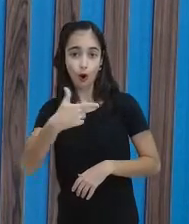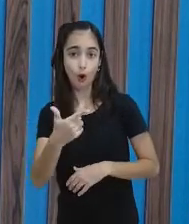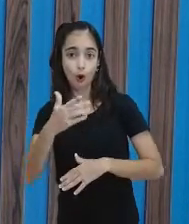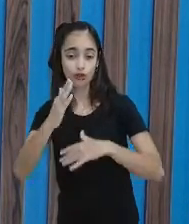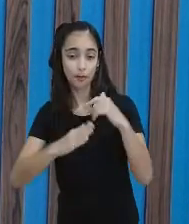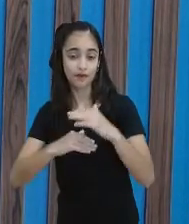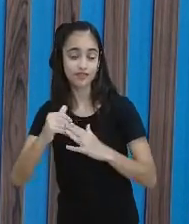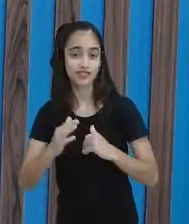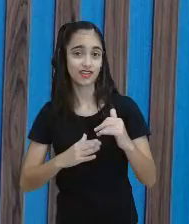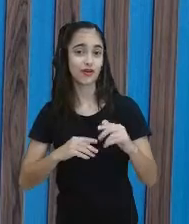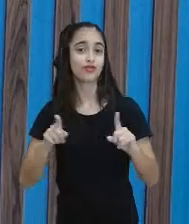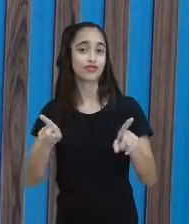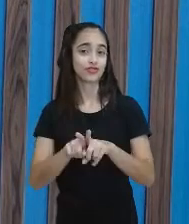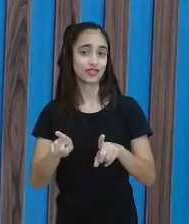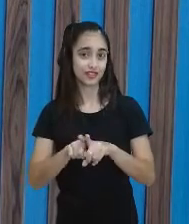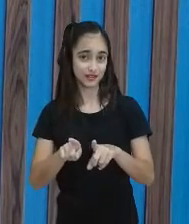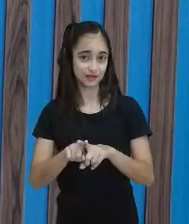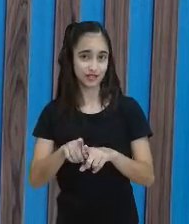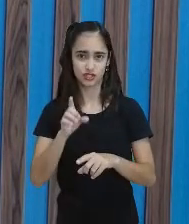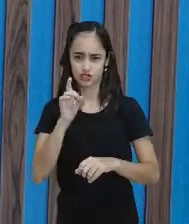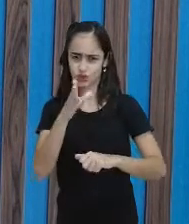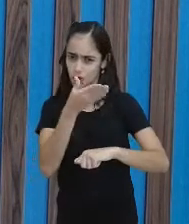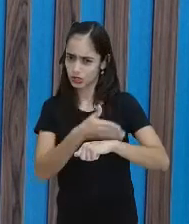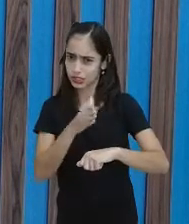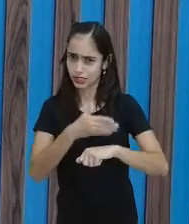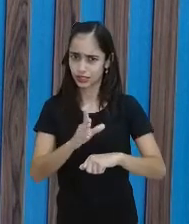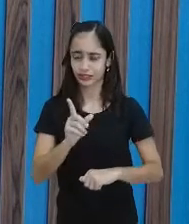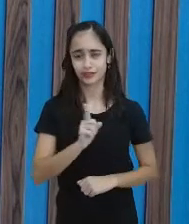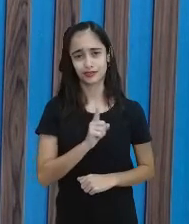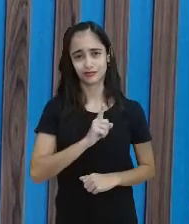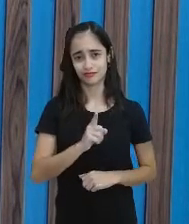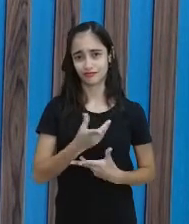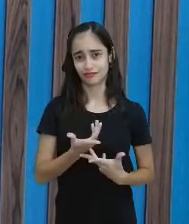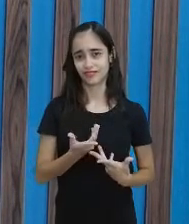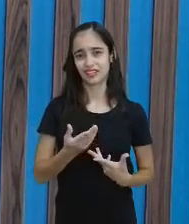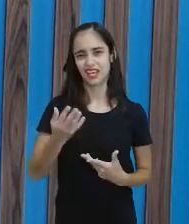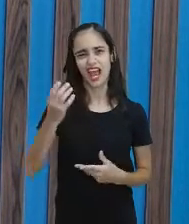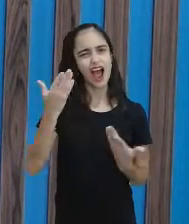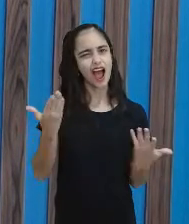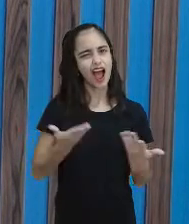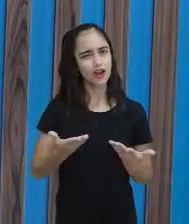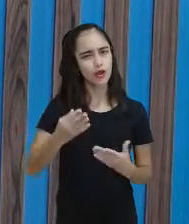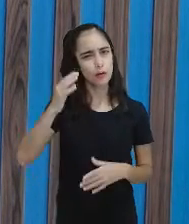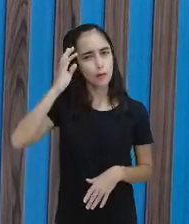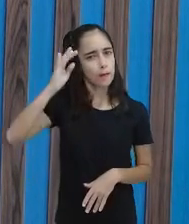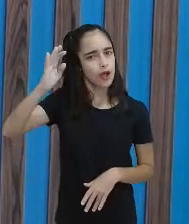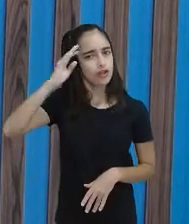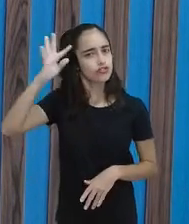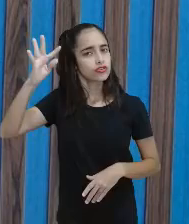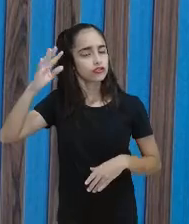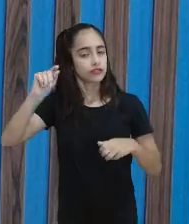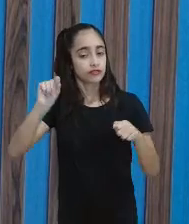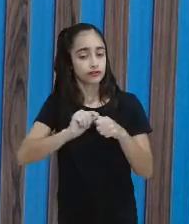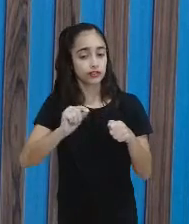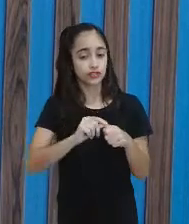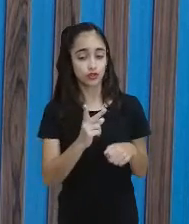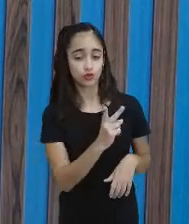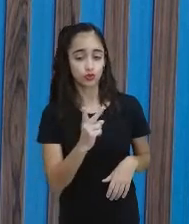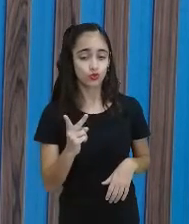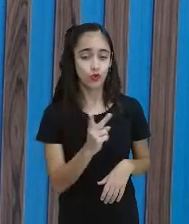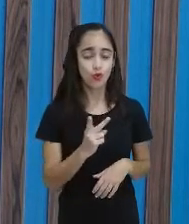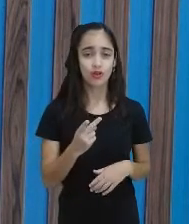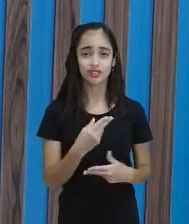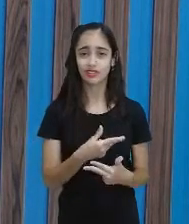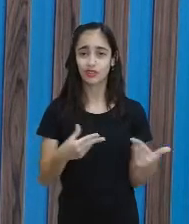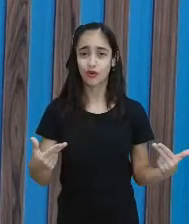que, né, fazer duas coisas ali, você não consegue se empenhar tanto, né? Não por